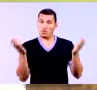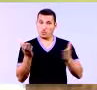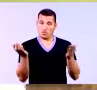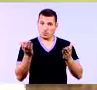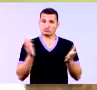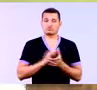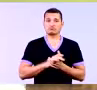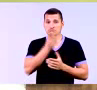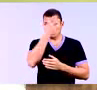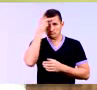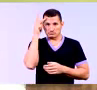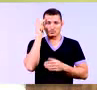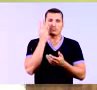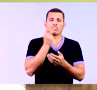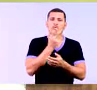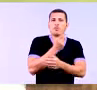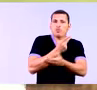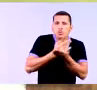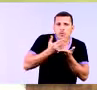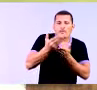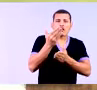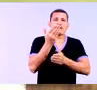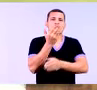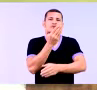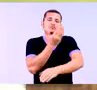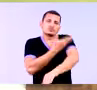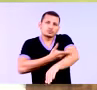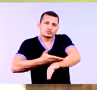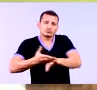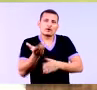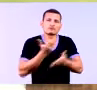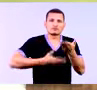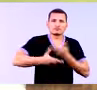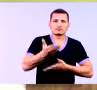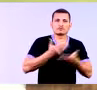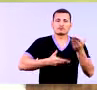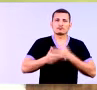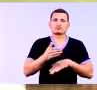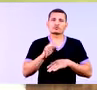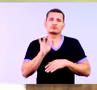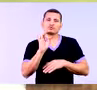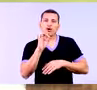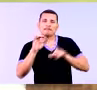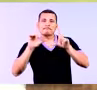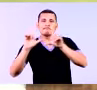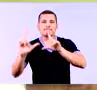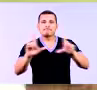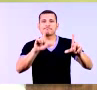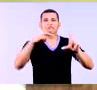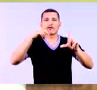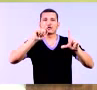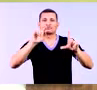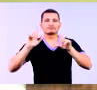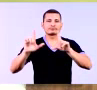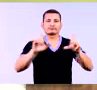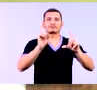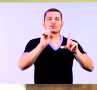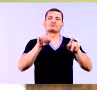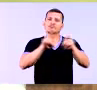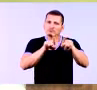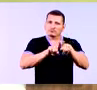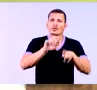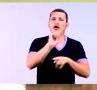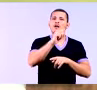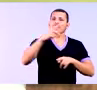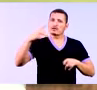começam a se acostumar com a questão da interatividade. A gente vê não somente na construção de páginas web, mas também na elaboração de aplicativos